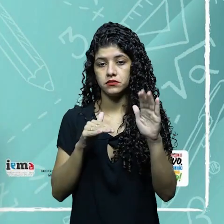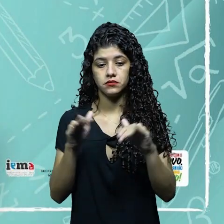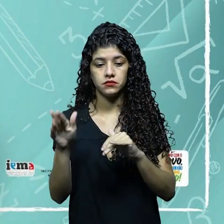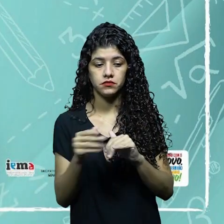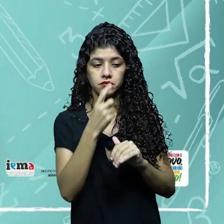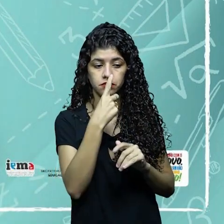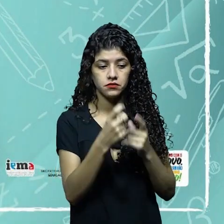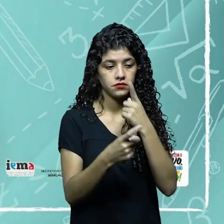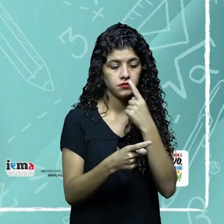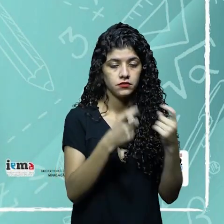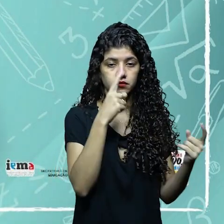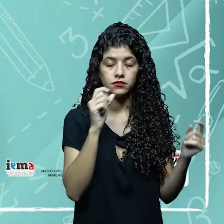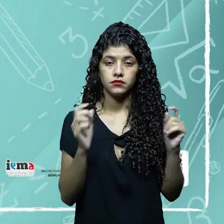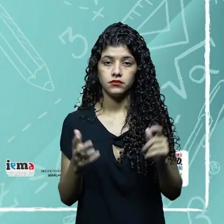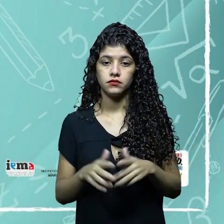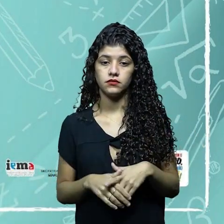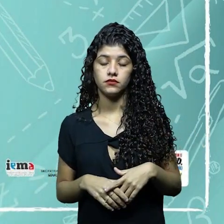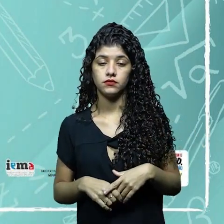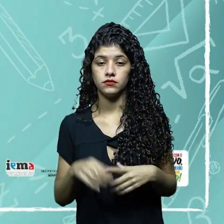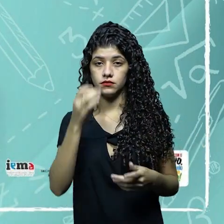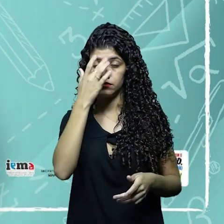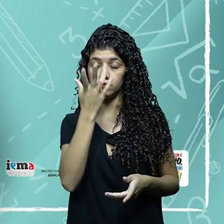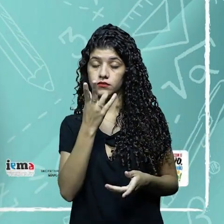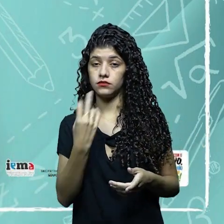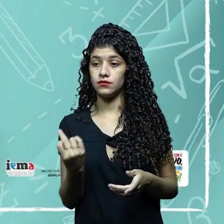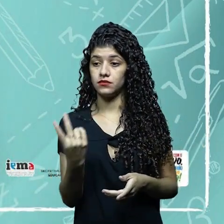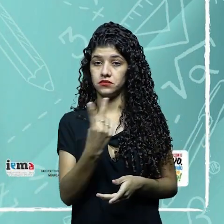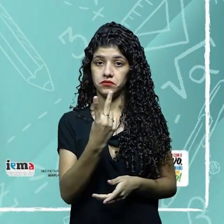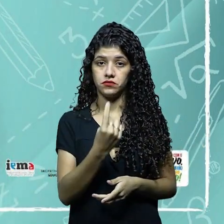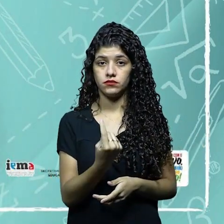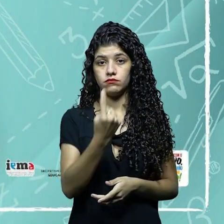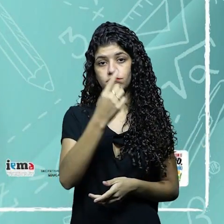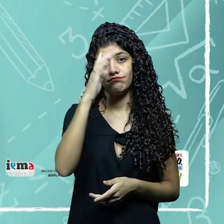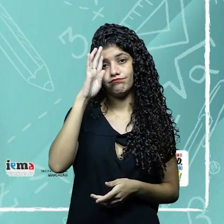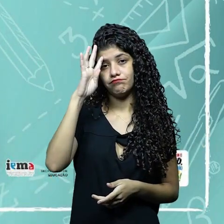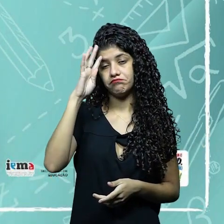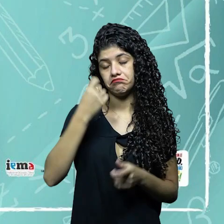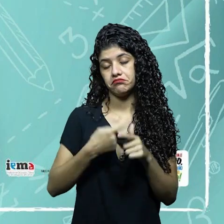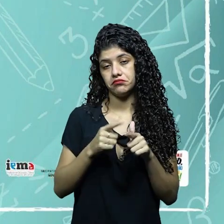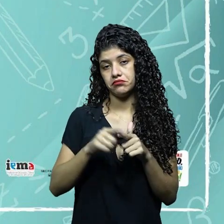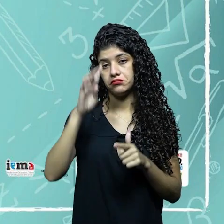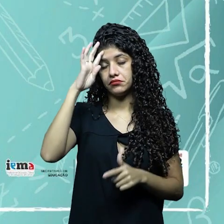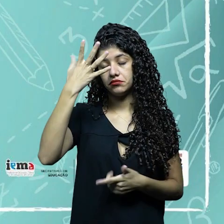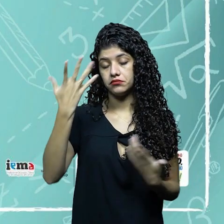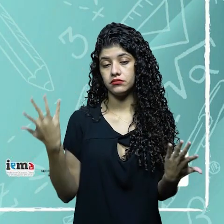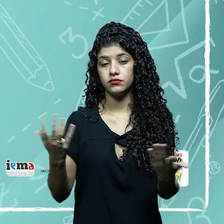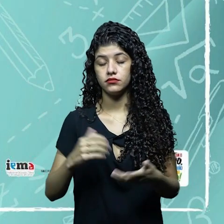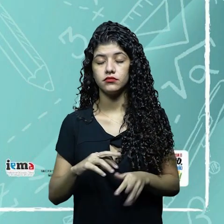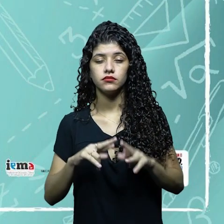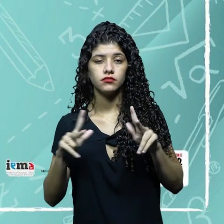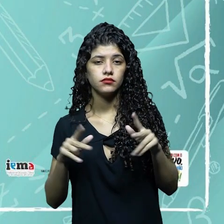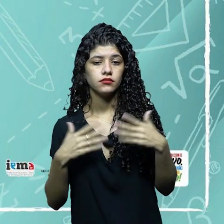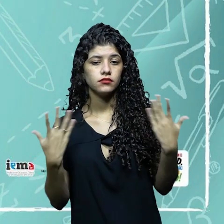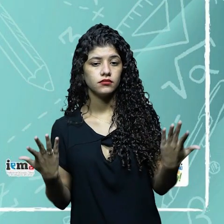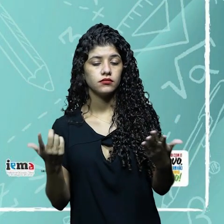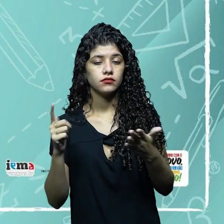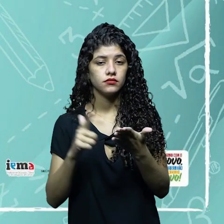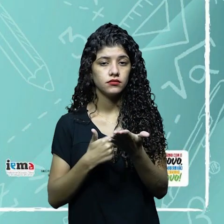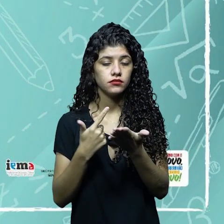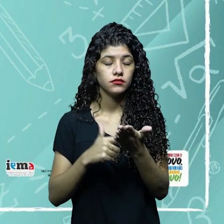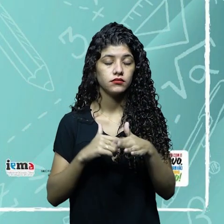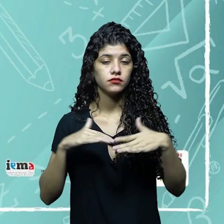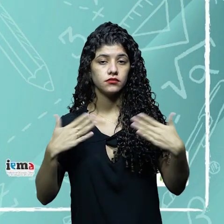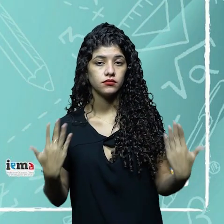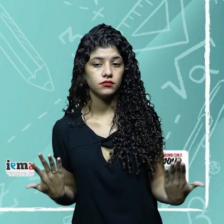vou poder, né? Melhor do que usar dois comandos para resolver o mesmo problema, tá? Que é o caso. Então, qual é a diferença?